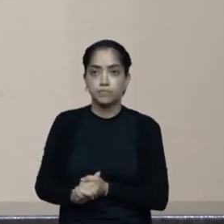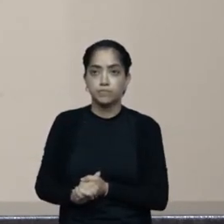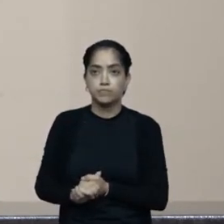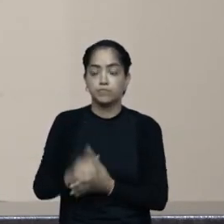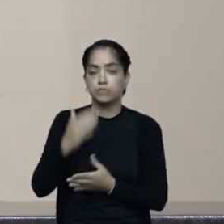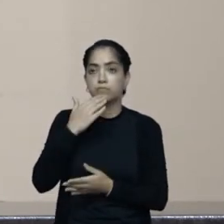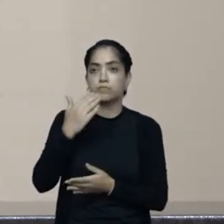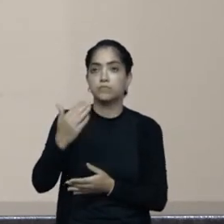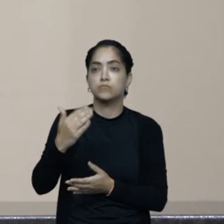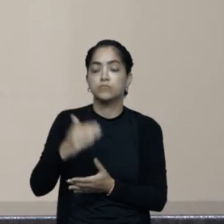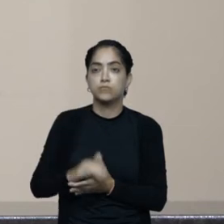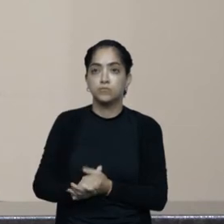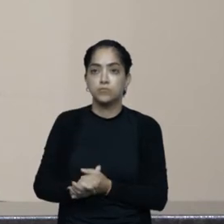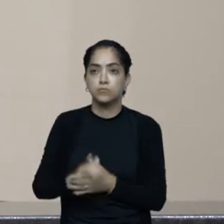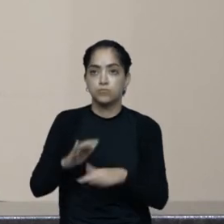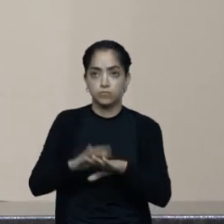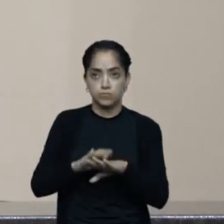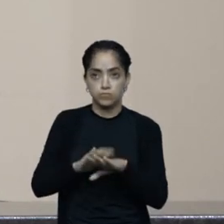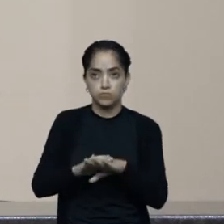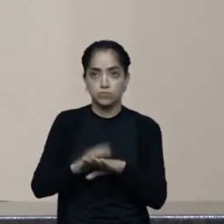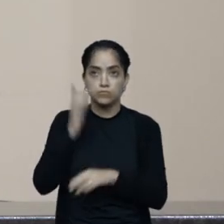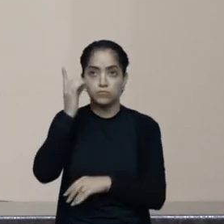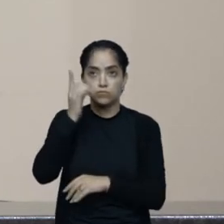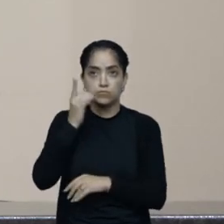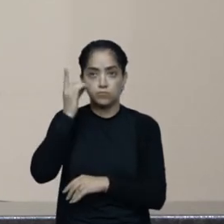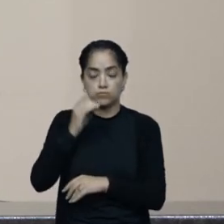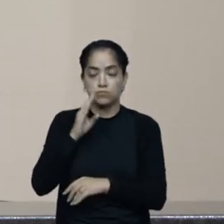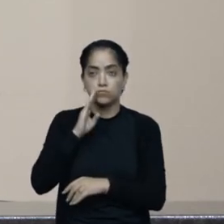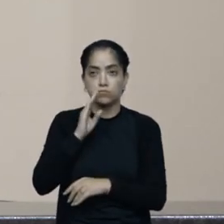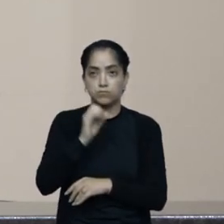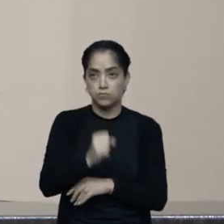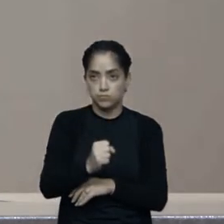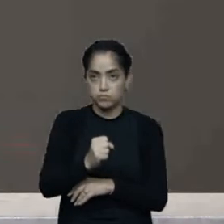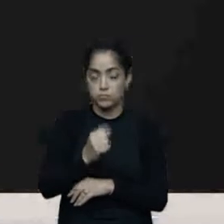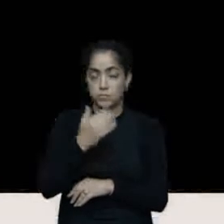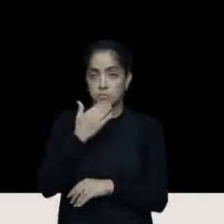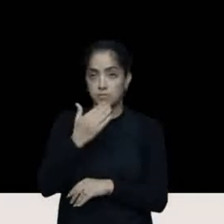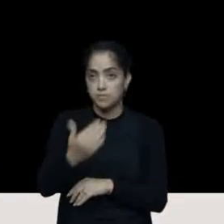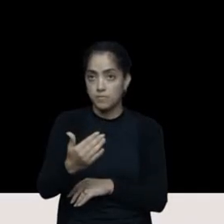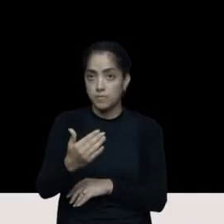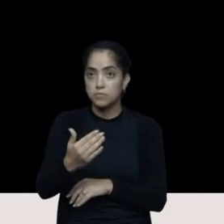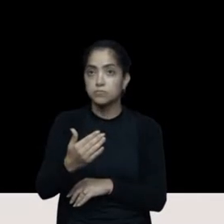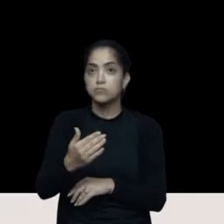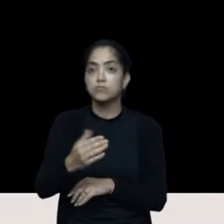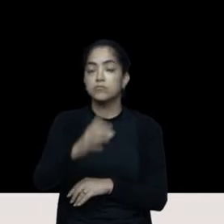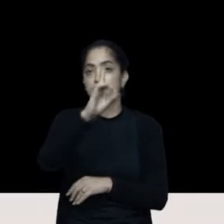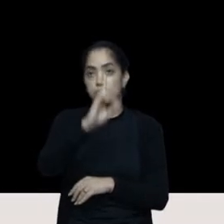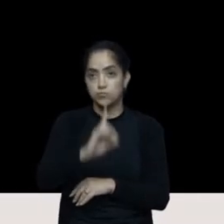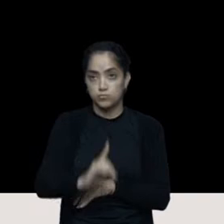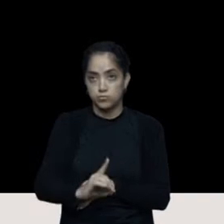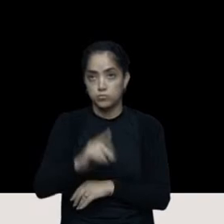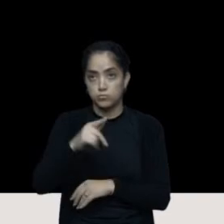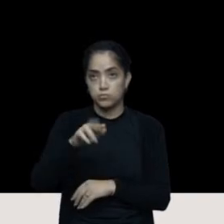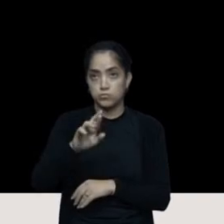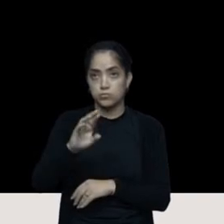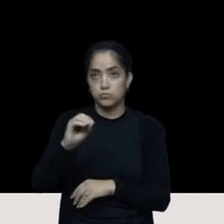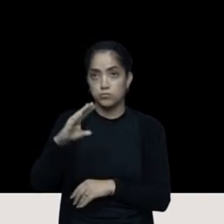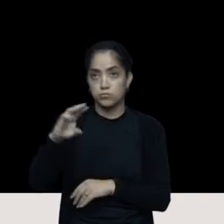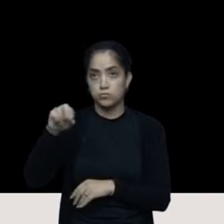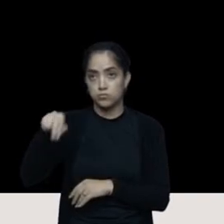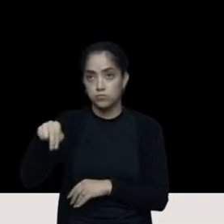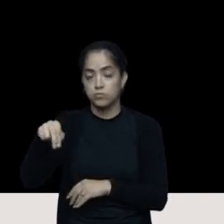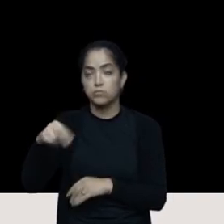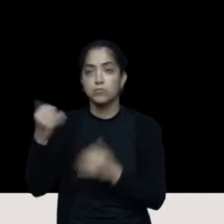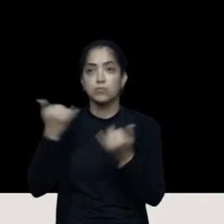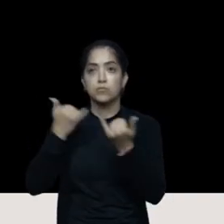Requerimento. Autor, deputado Bruno Souza, solicitando ao diretor do PROCON de Santa Catarina informações acerca do número